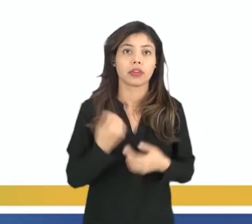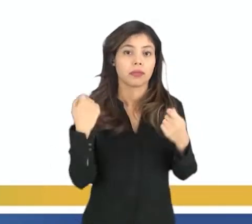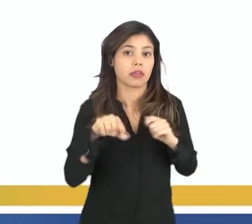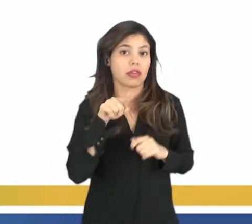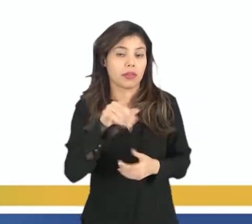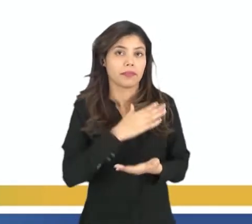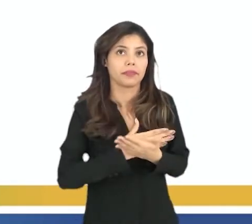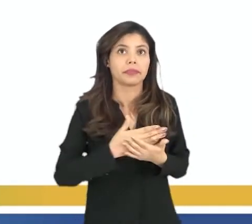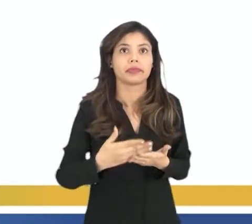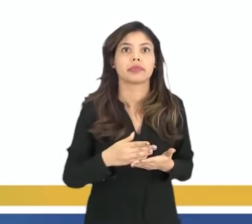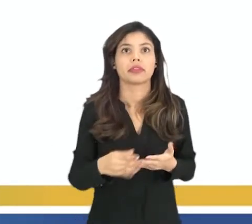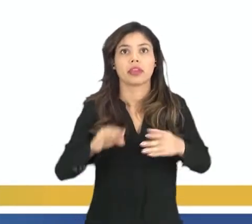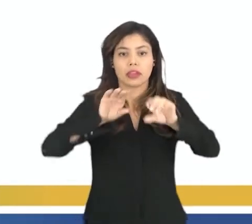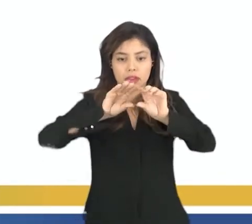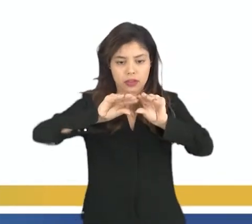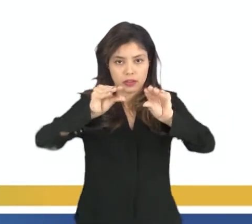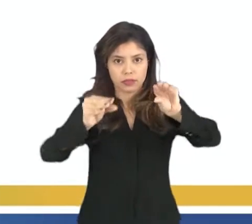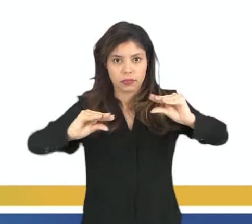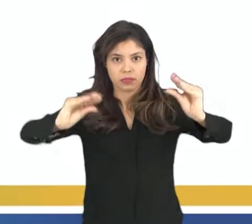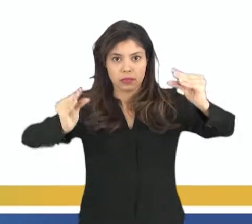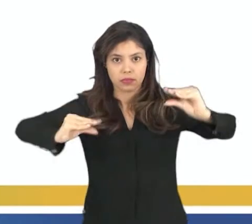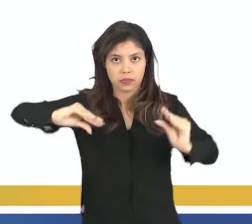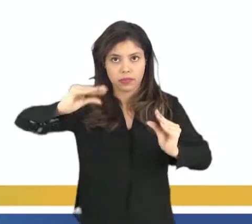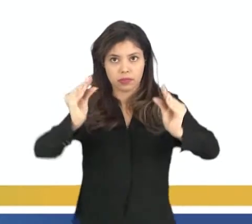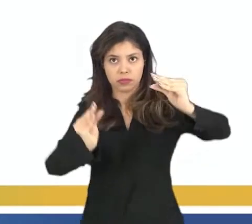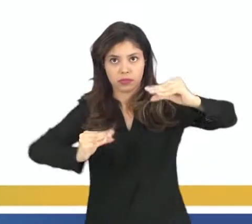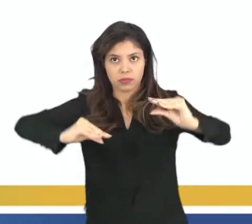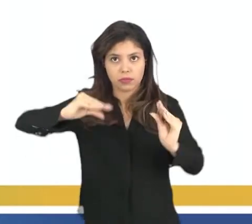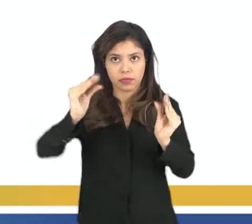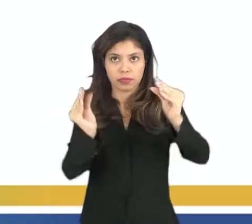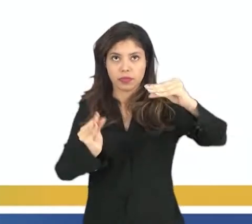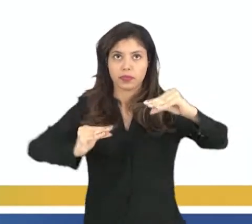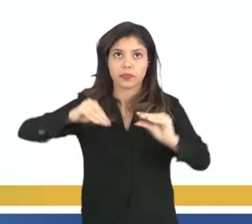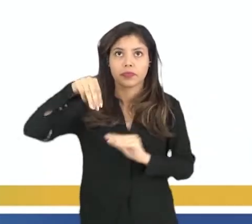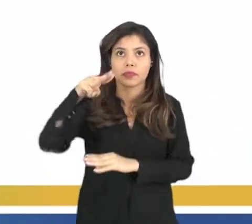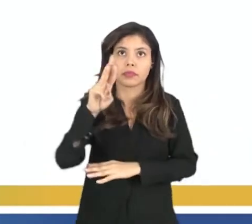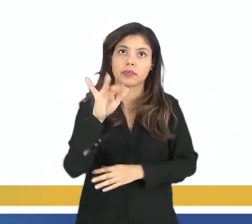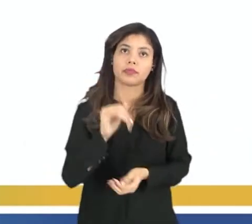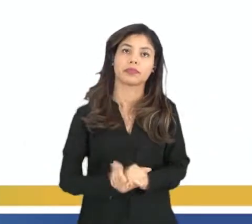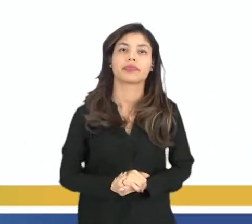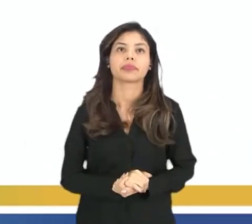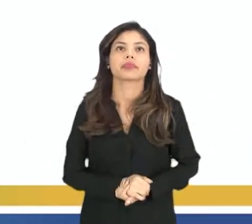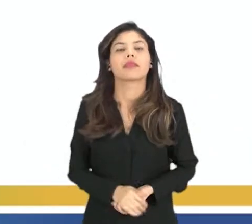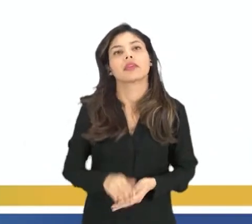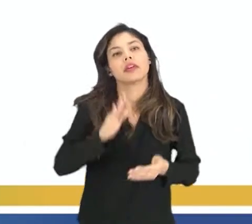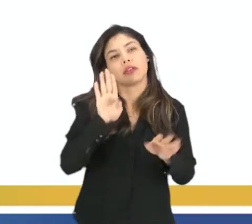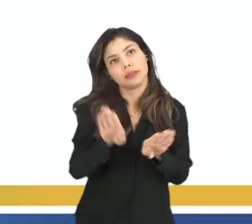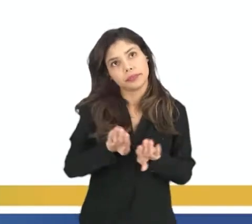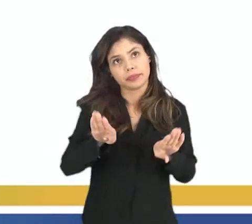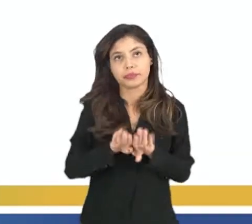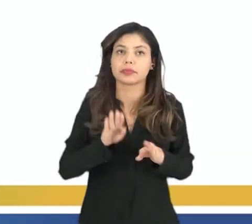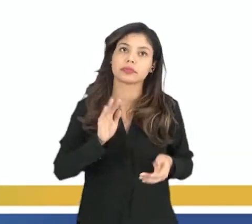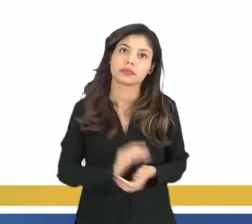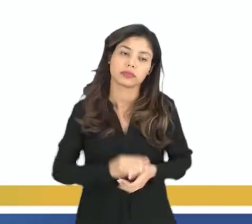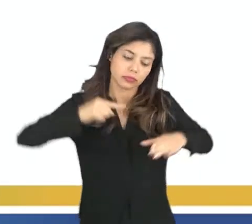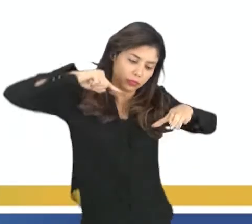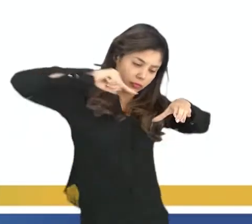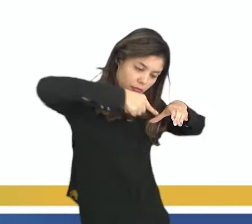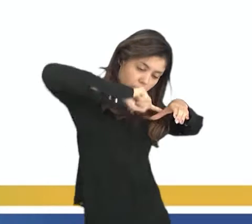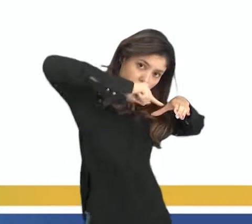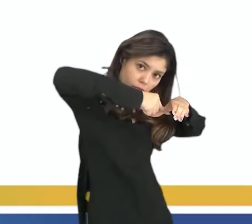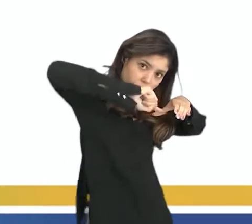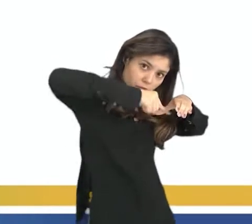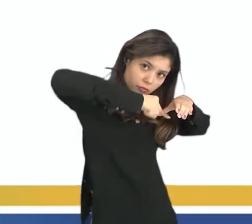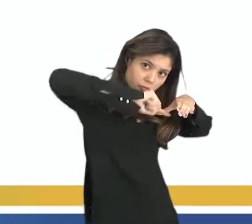controle inicial é a membrana plasmática. Além da membrana plasmática, essa parte que fica no meio dela,